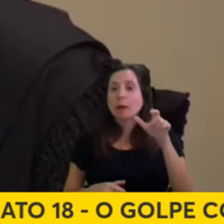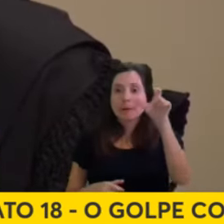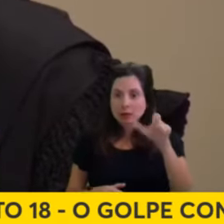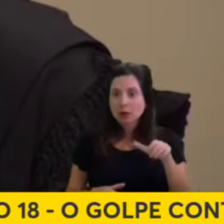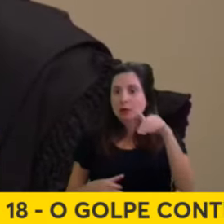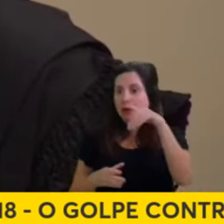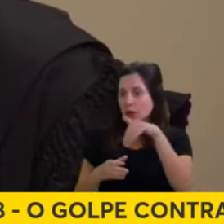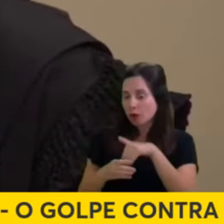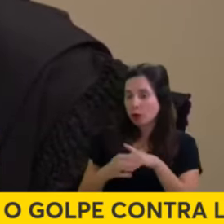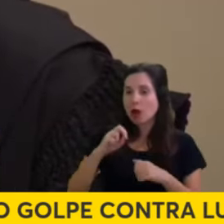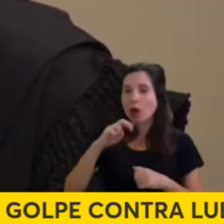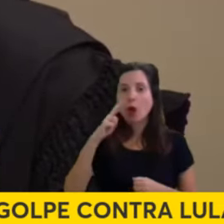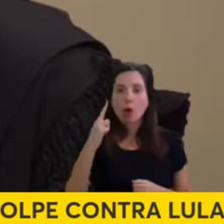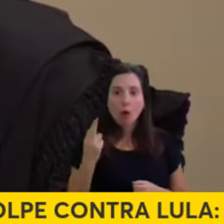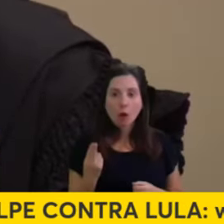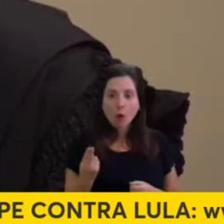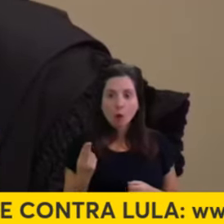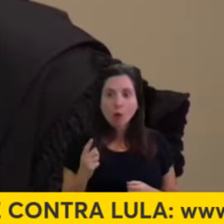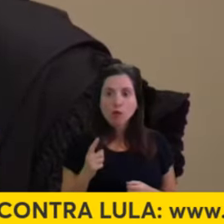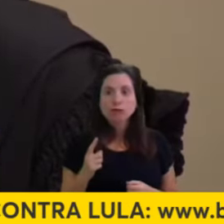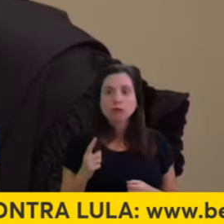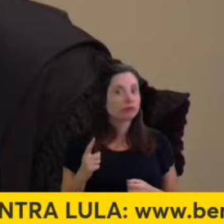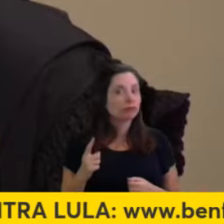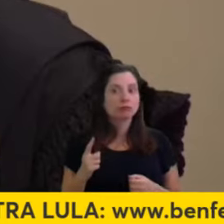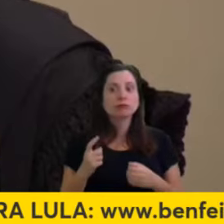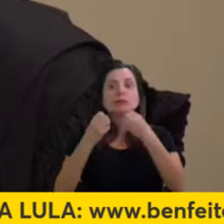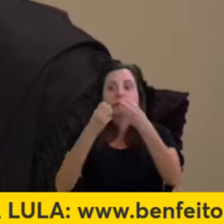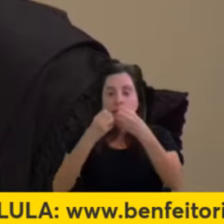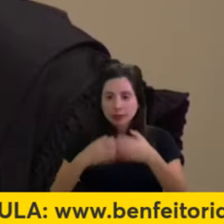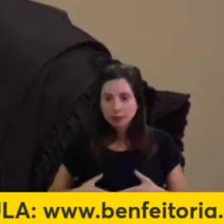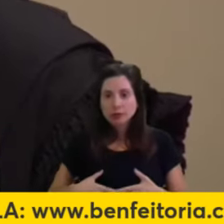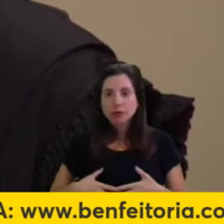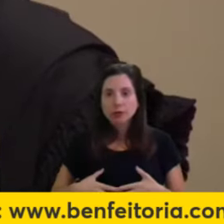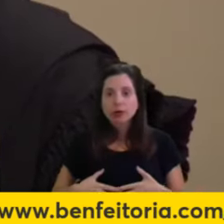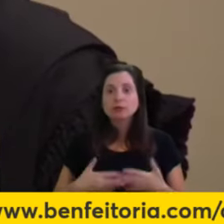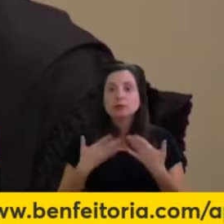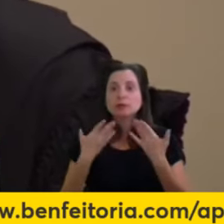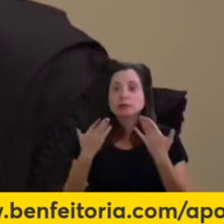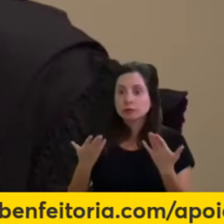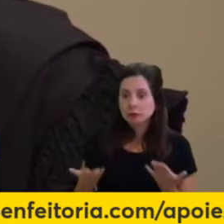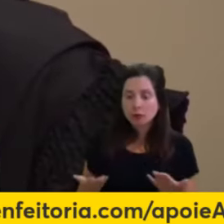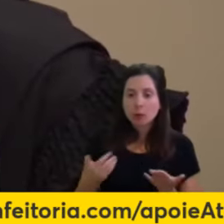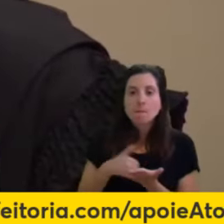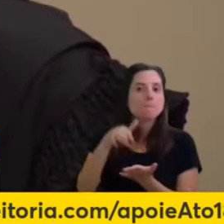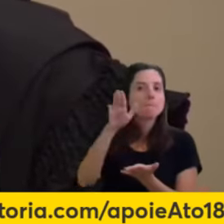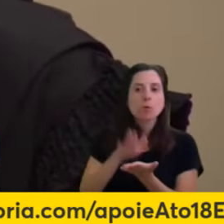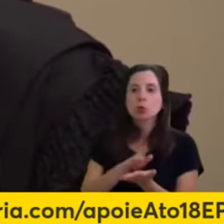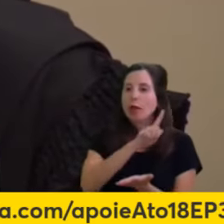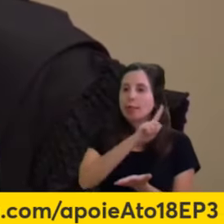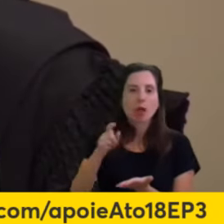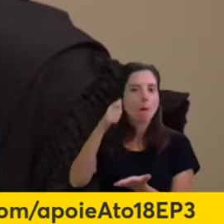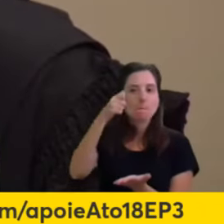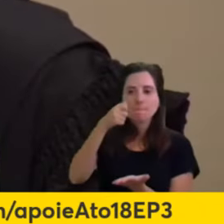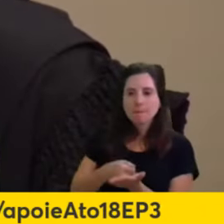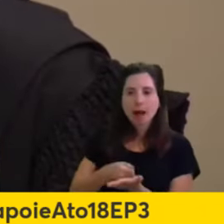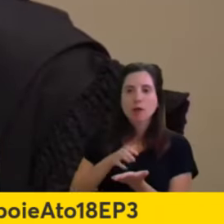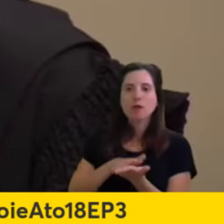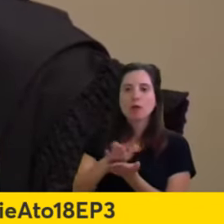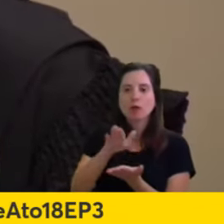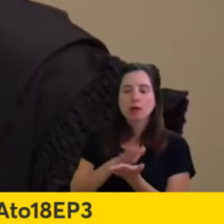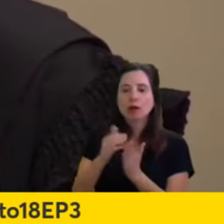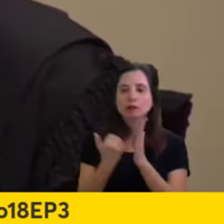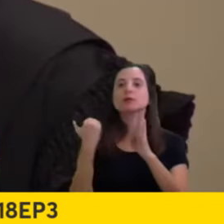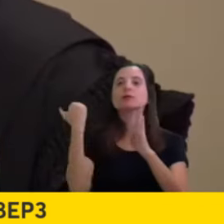ferir a normalidade das eleições não há confundir so hipótese alguma multa não paga com gasto excessivo em pré-campanha